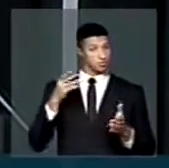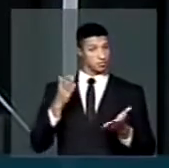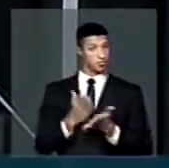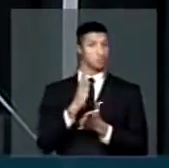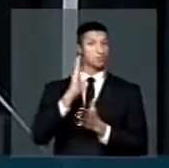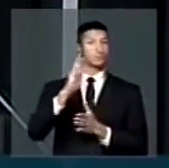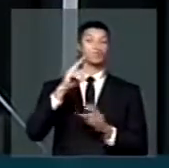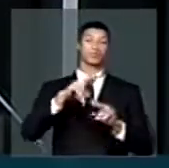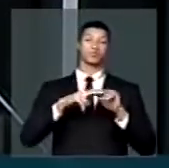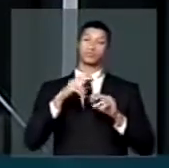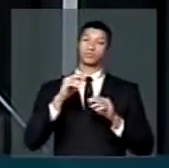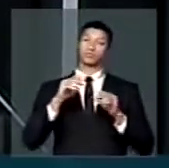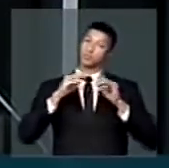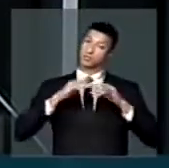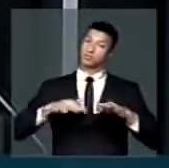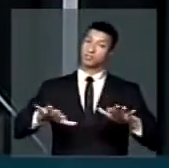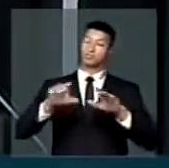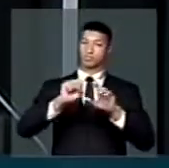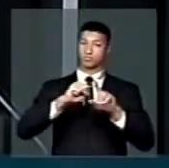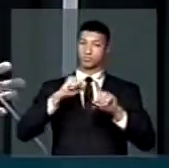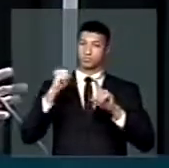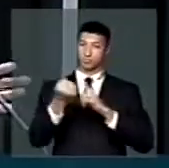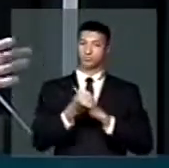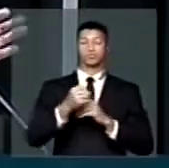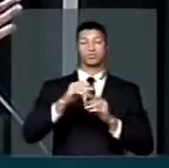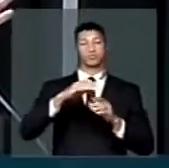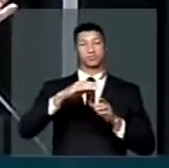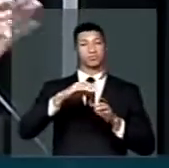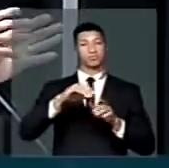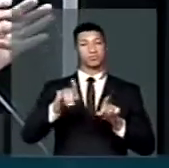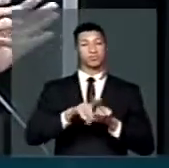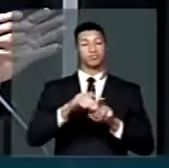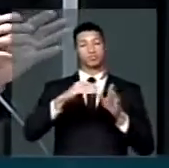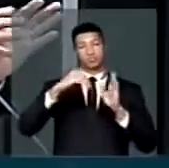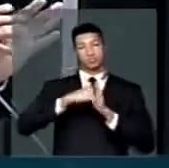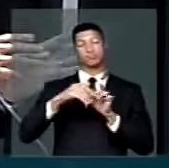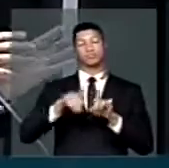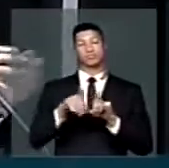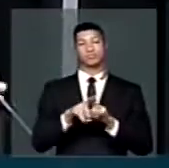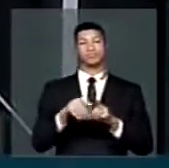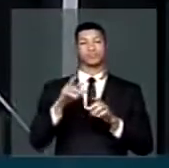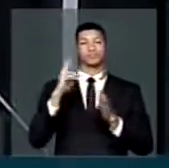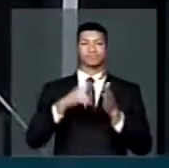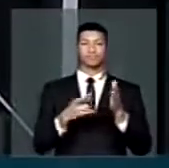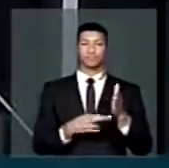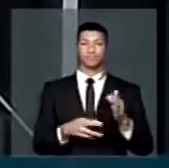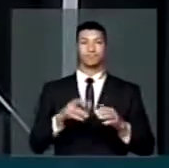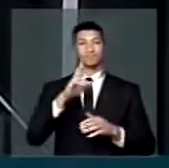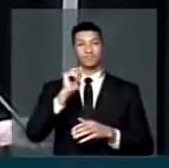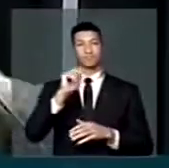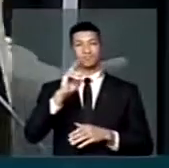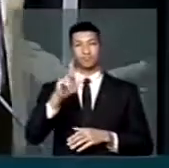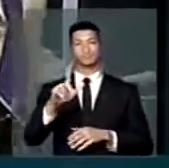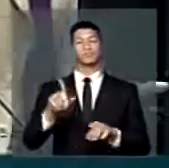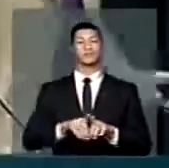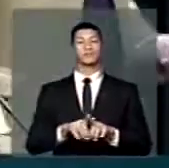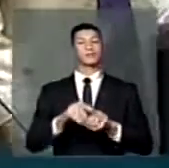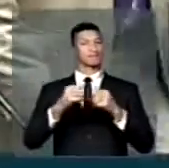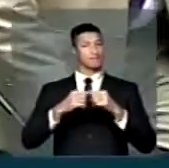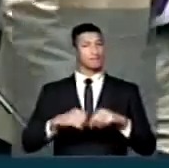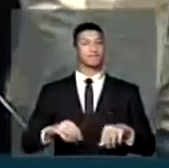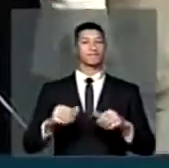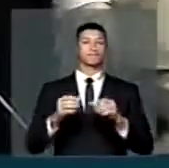aprovada pelo plenário do Senado, e agora, com o parecer favorável do relator, deputado Raul Henry, ela